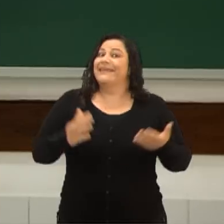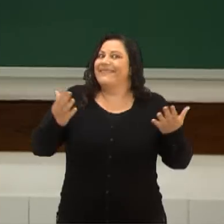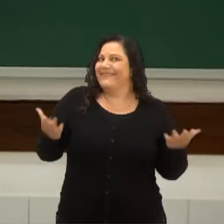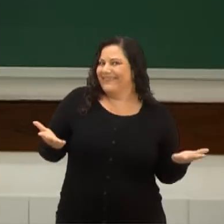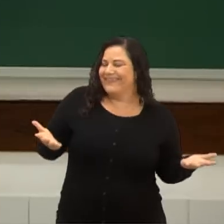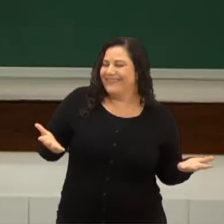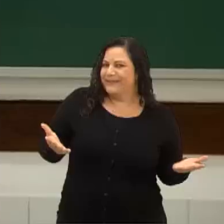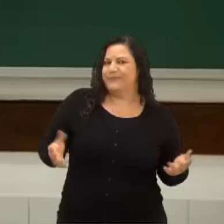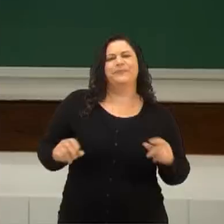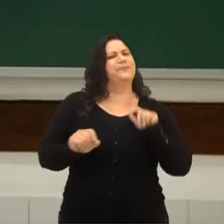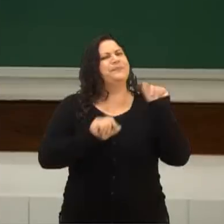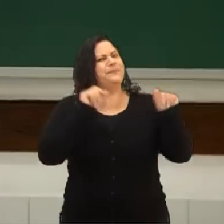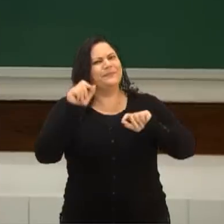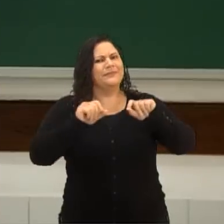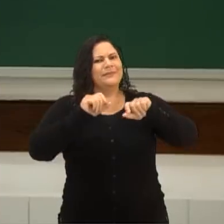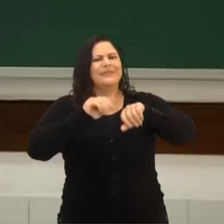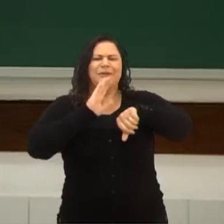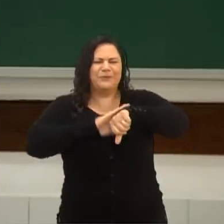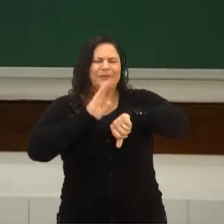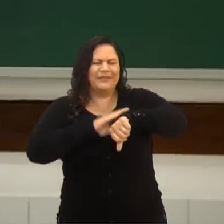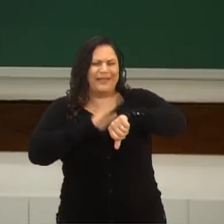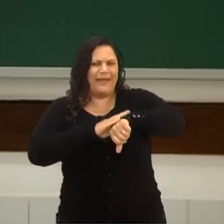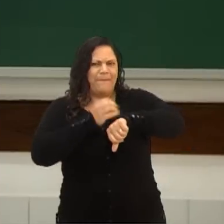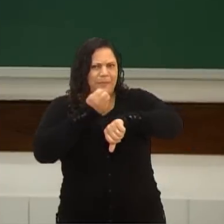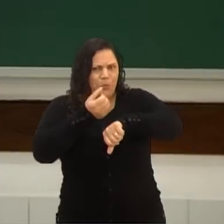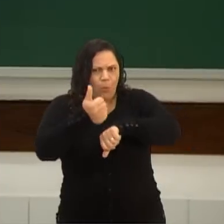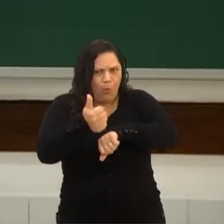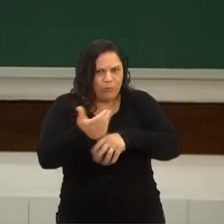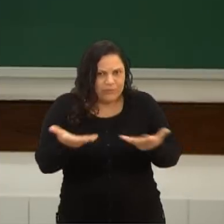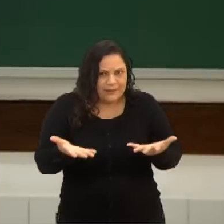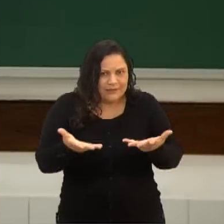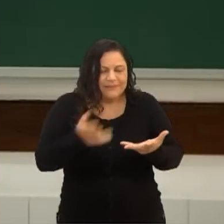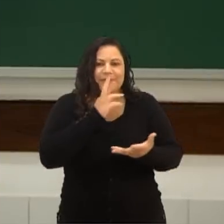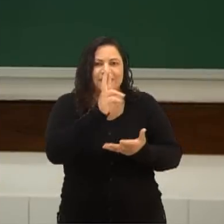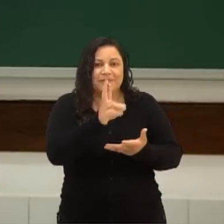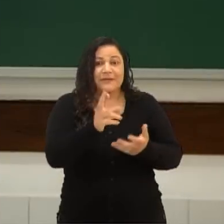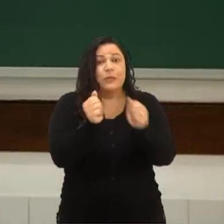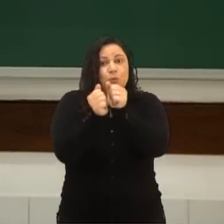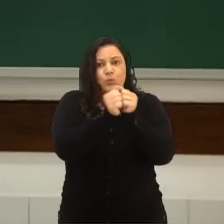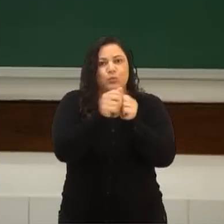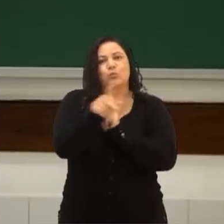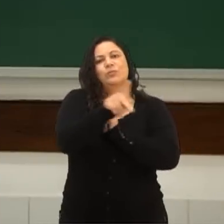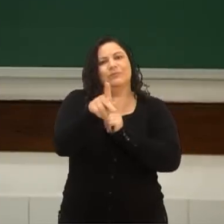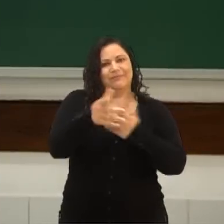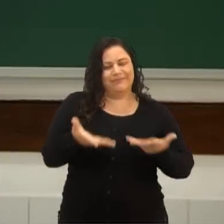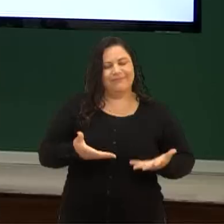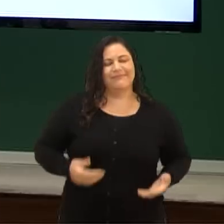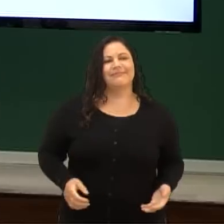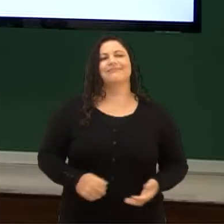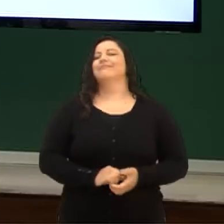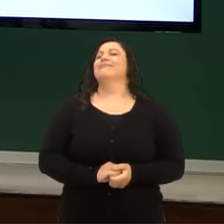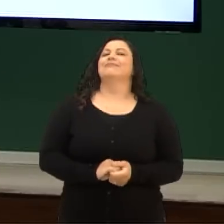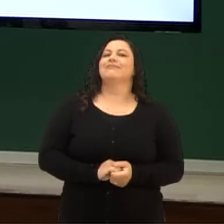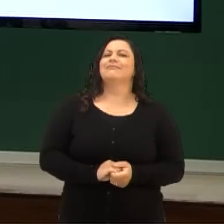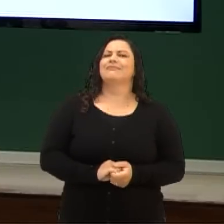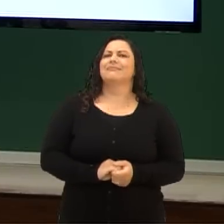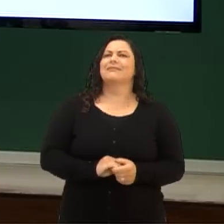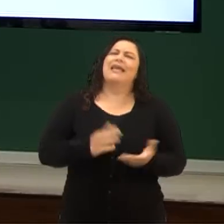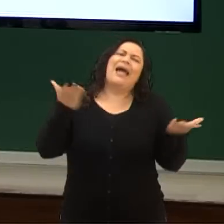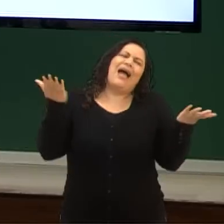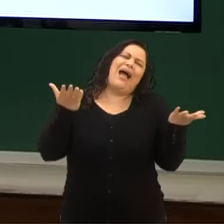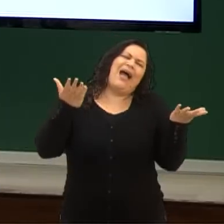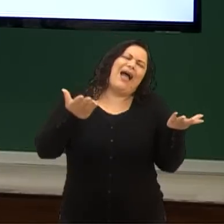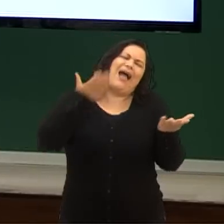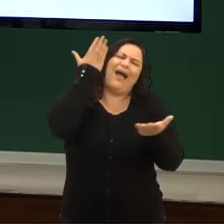E aí, pessoal? Deu um tempinho legal para vocês, né? Agora vamos resolver comigo. Vamos que vamos. Professor, meio que desistir no meio do